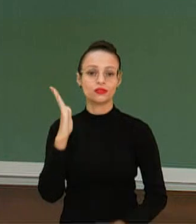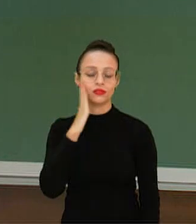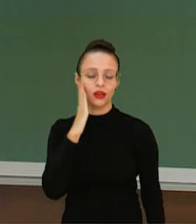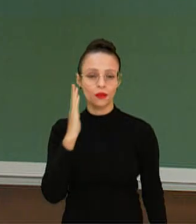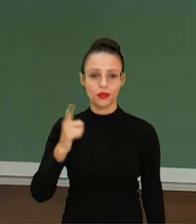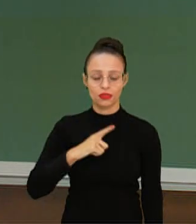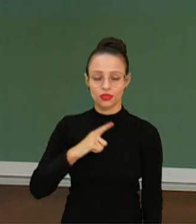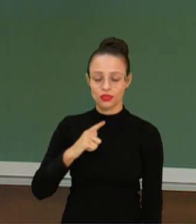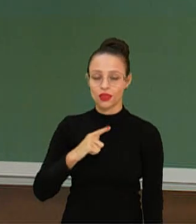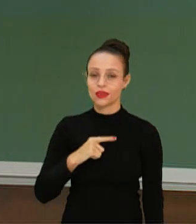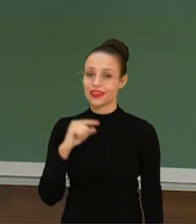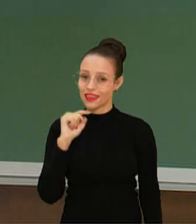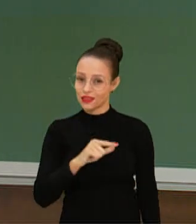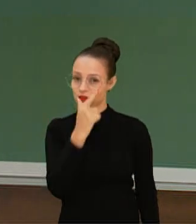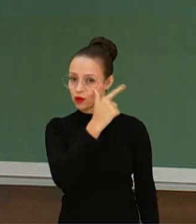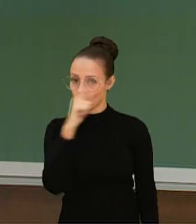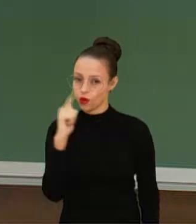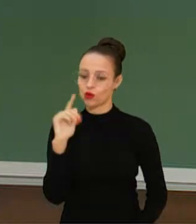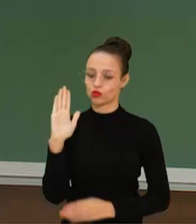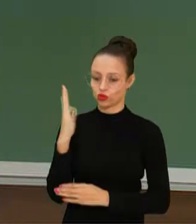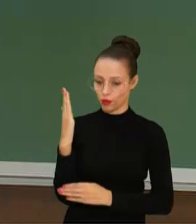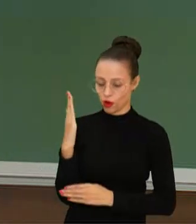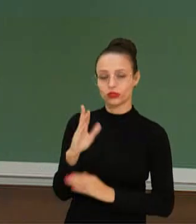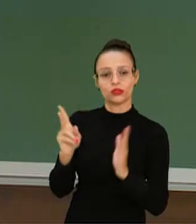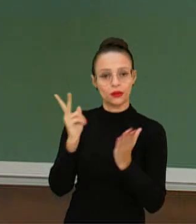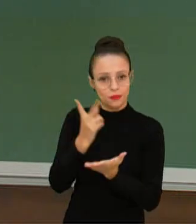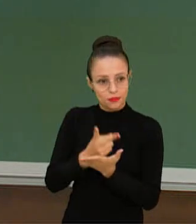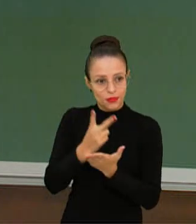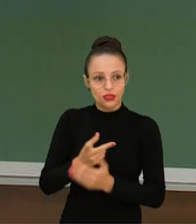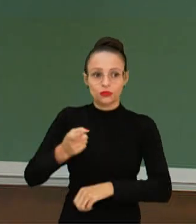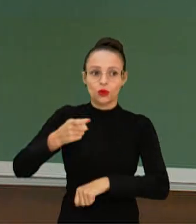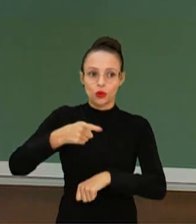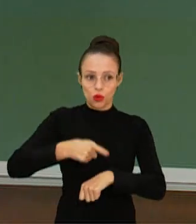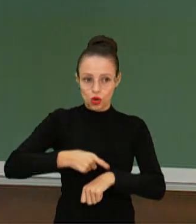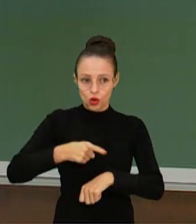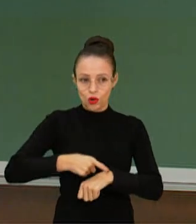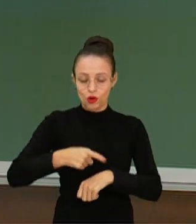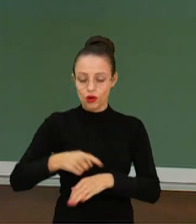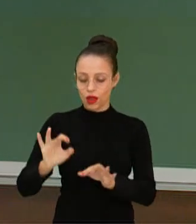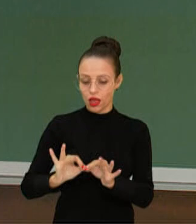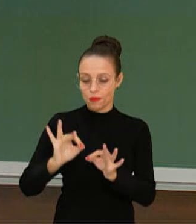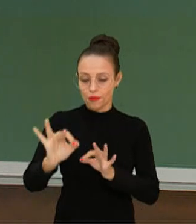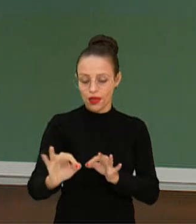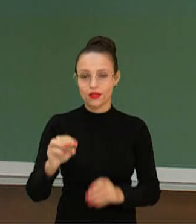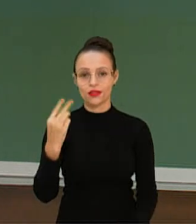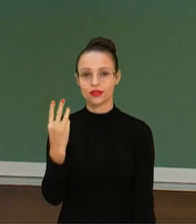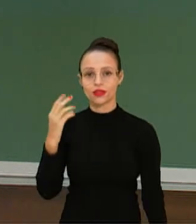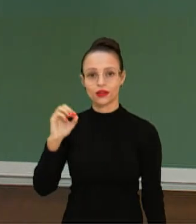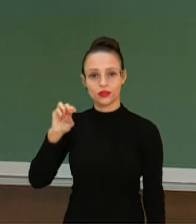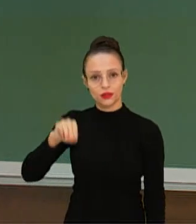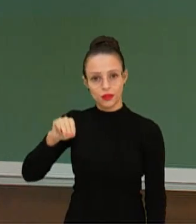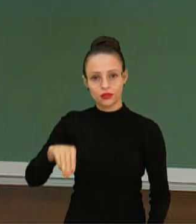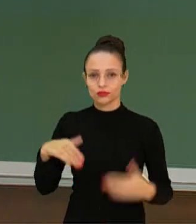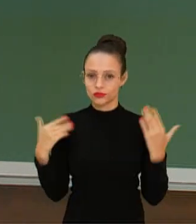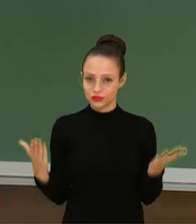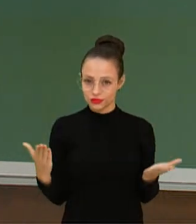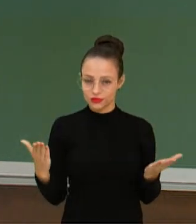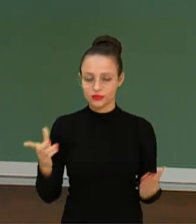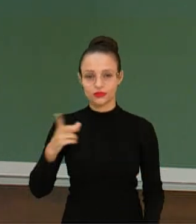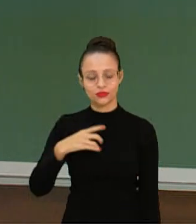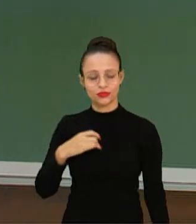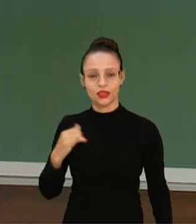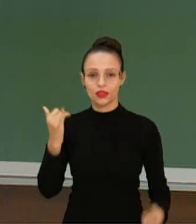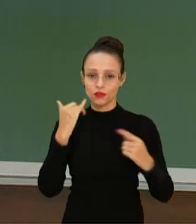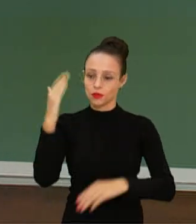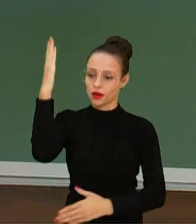que a sombra desse poste, nesse mesmo horário, mede 30 metros. Então, ele te deu a informação